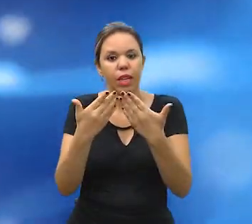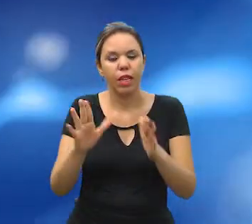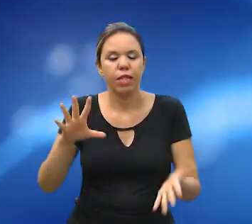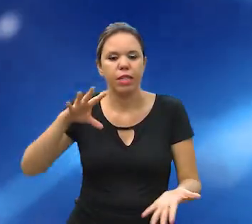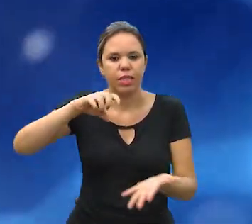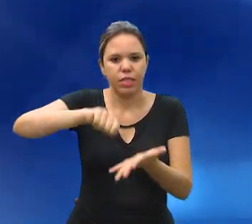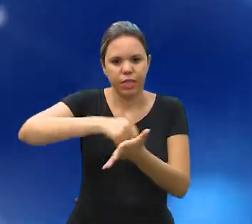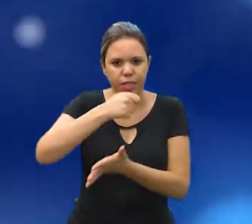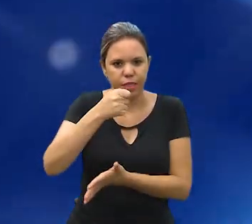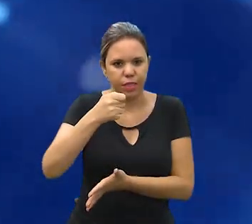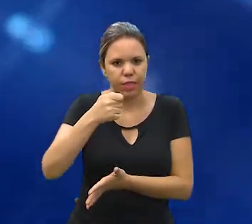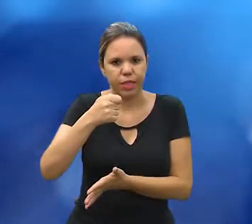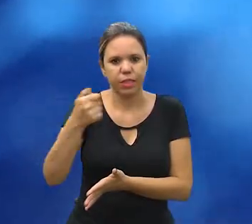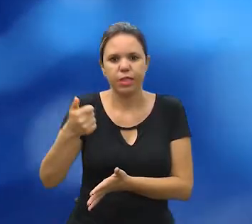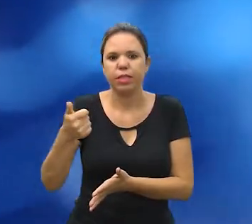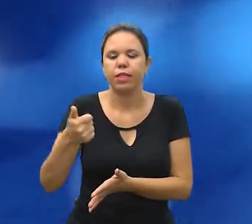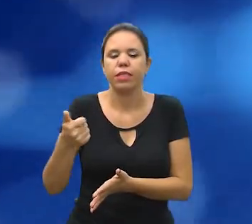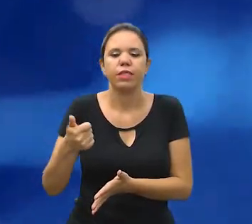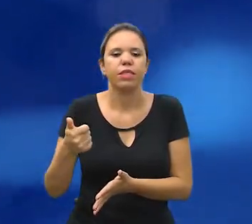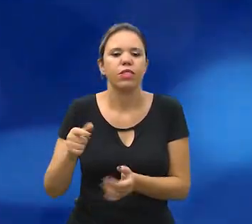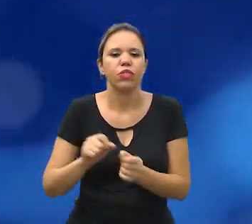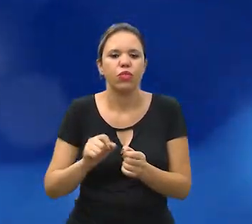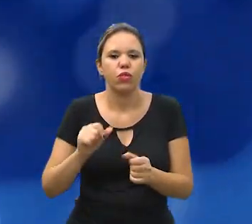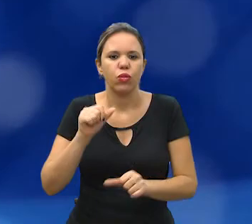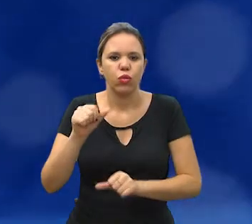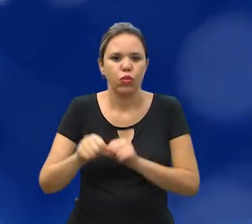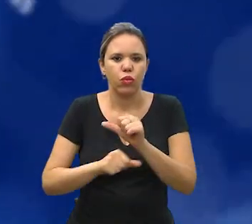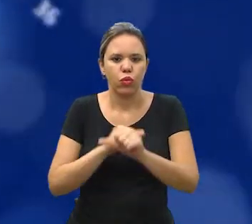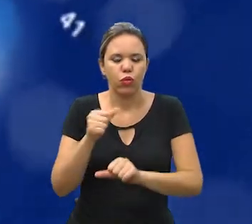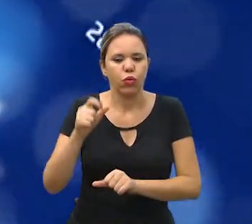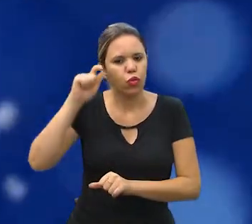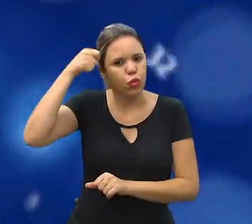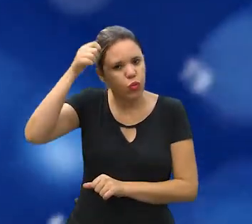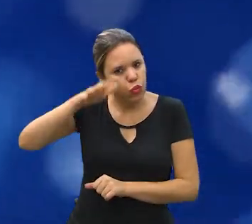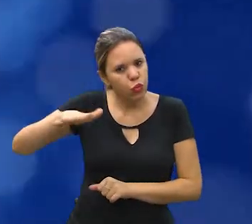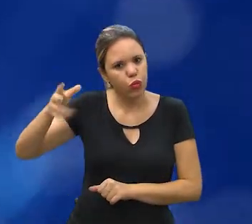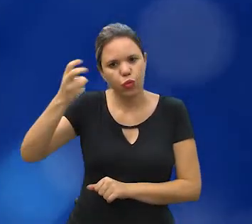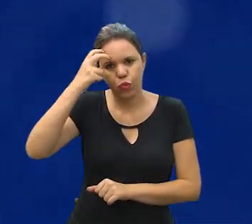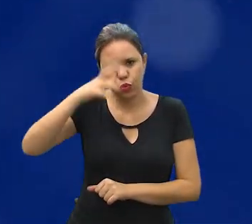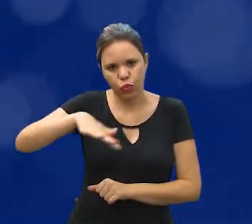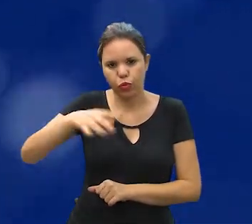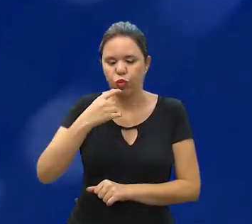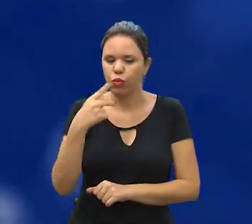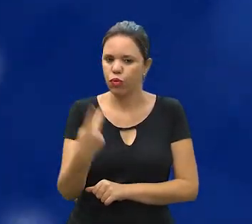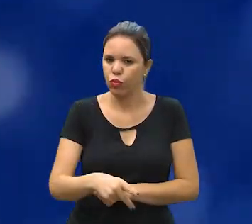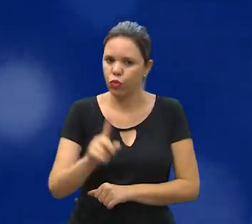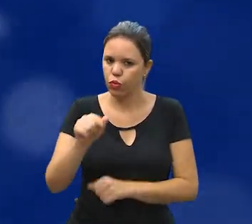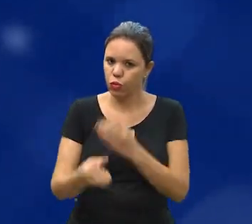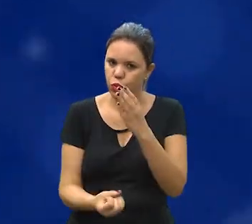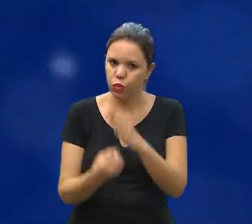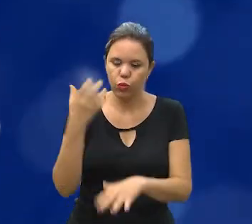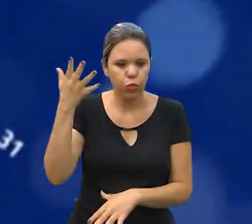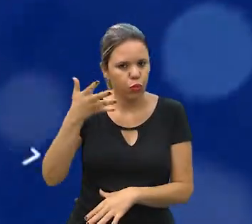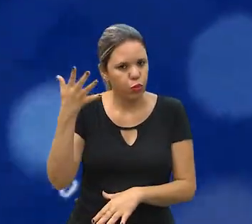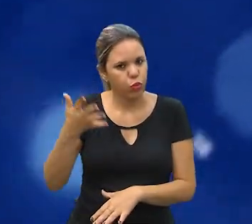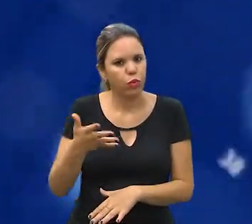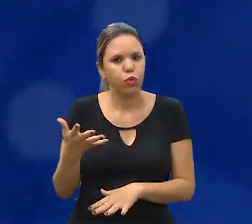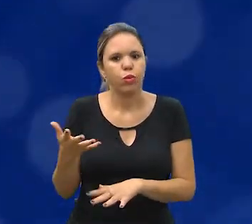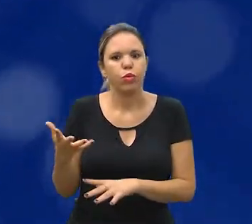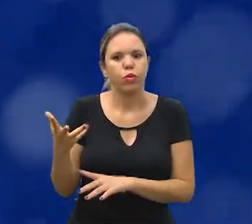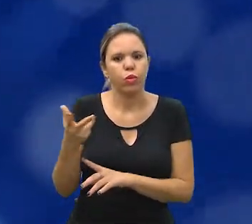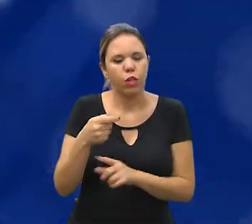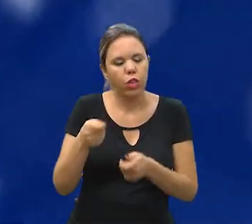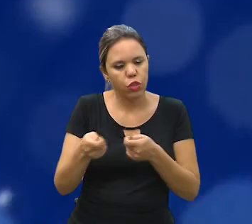estão abertas as inscrições para a primeira edição da Virada Afrocultural de Campinas. O evento é realizado pela